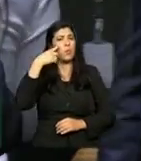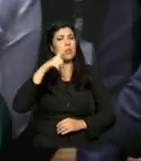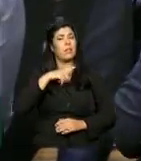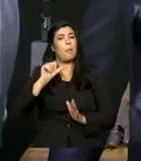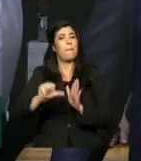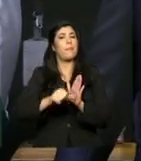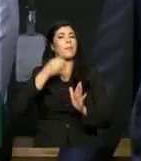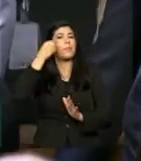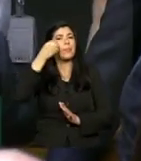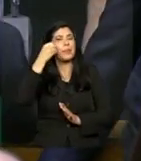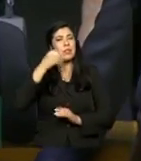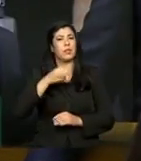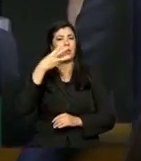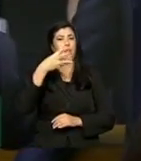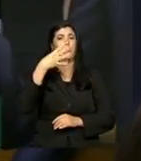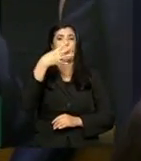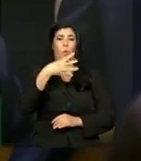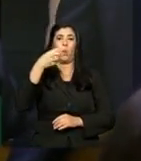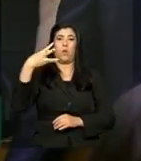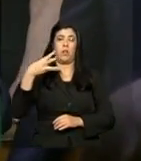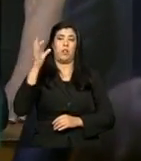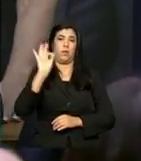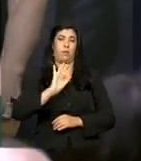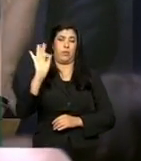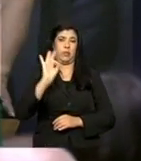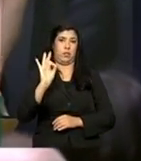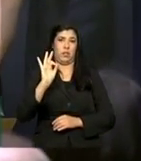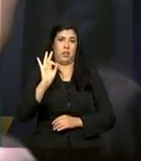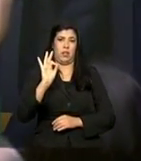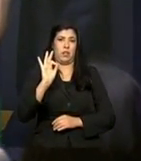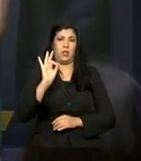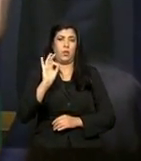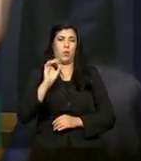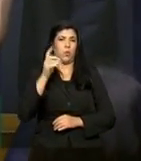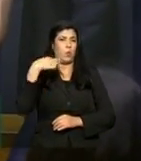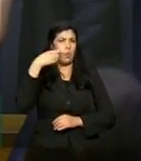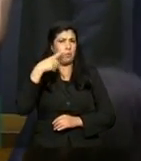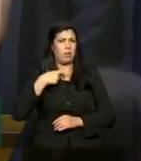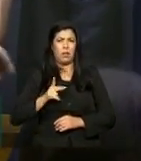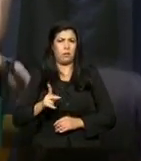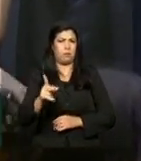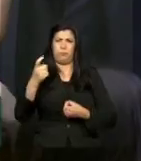mandato. 43% dos atuais deputados não voltam no ano que vem.